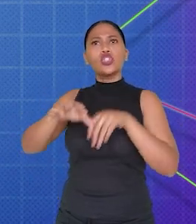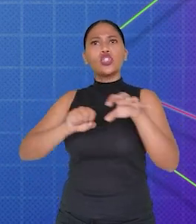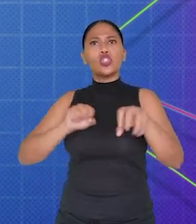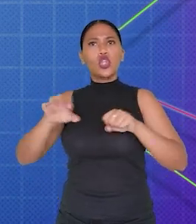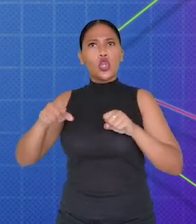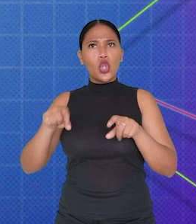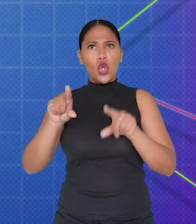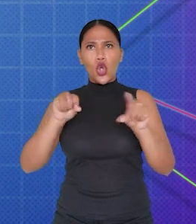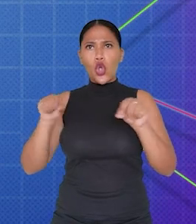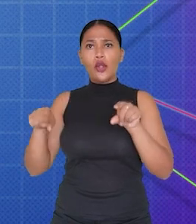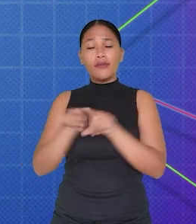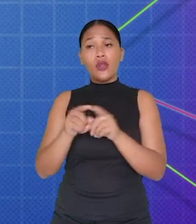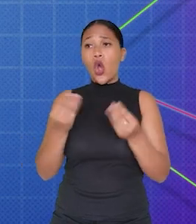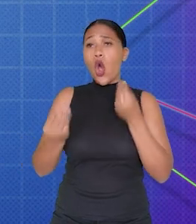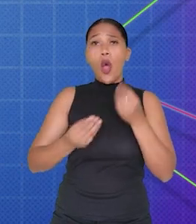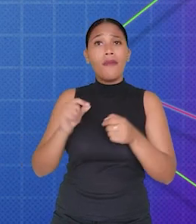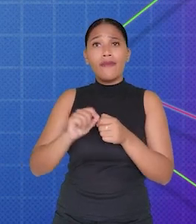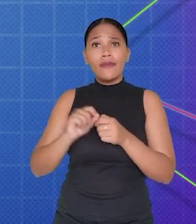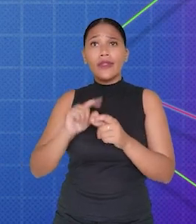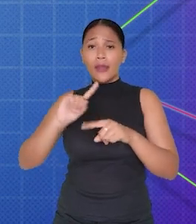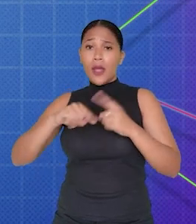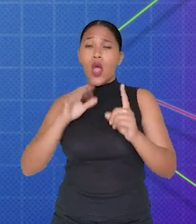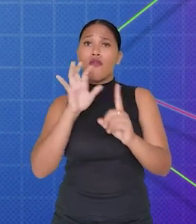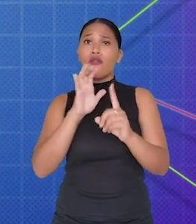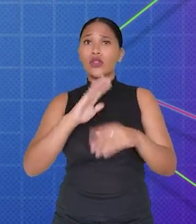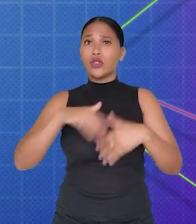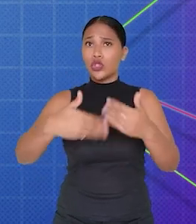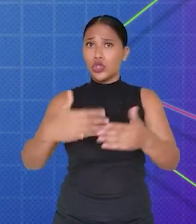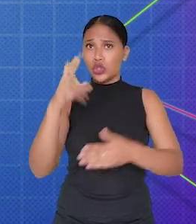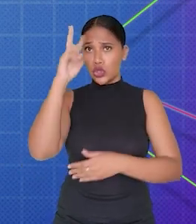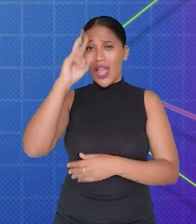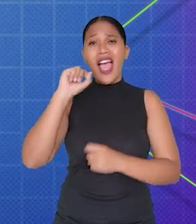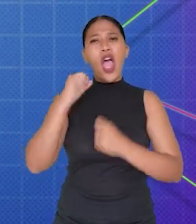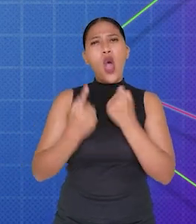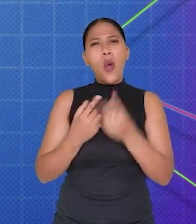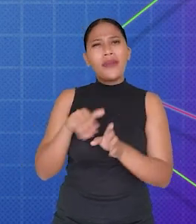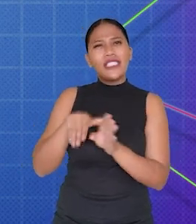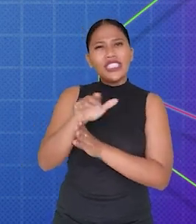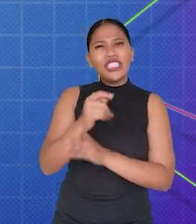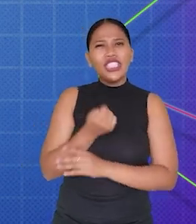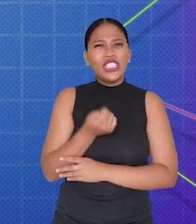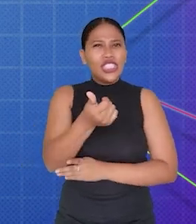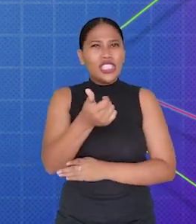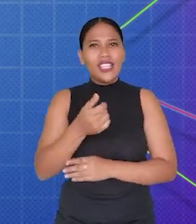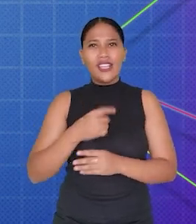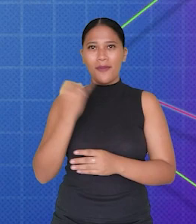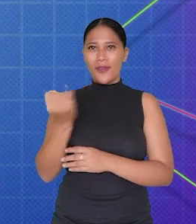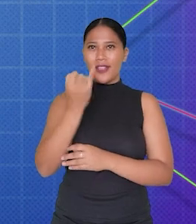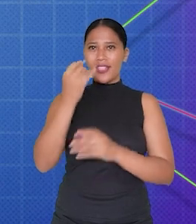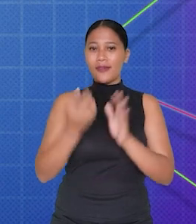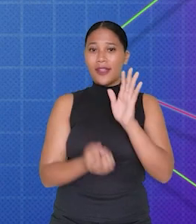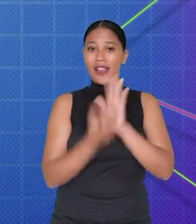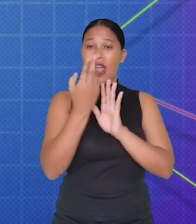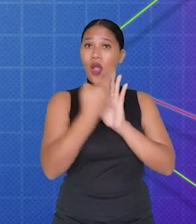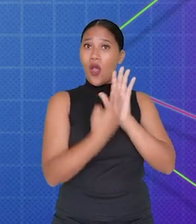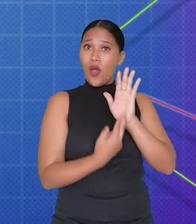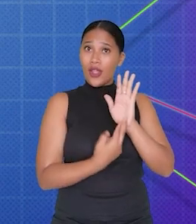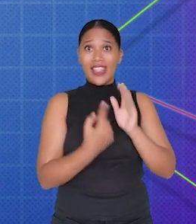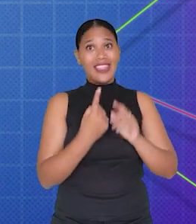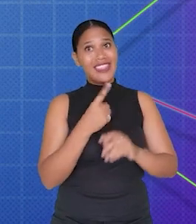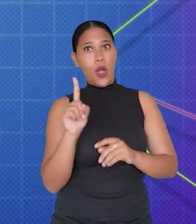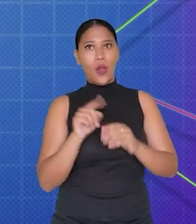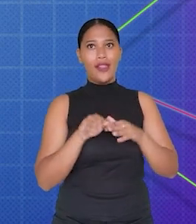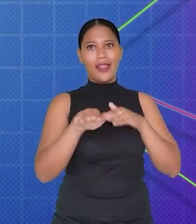escolhas que o jogador pode fazer e como elas afetarão na história. Essas são algumas dicas importantes para criar um roteiro não linear de